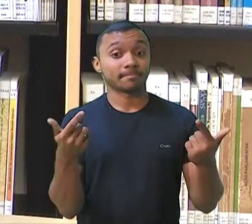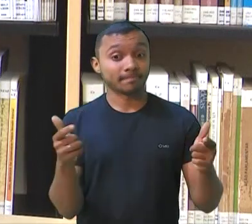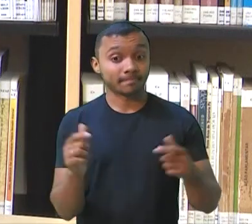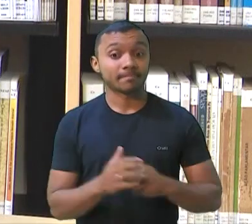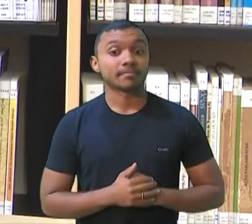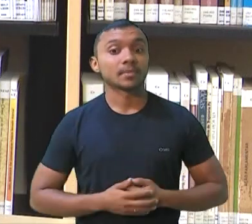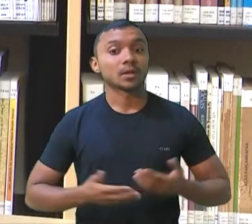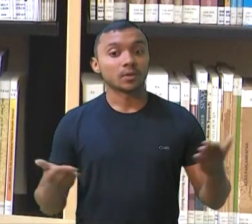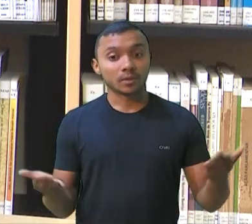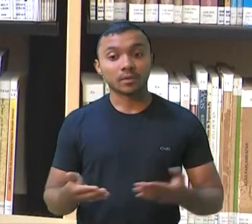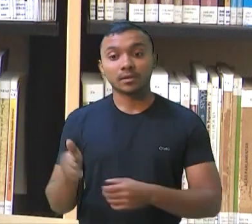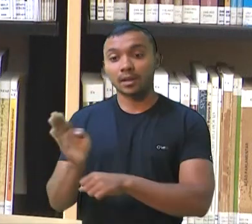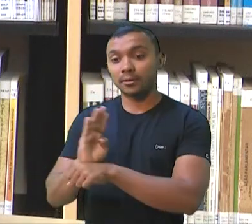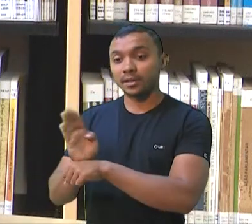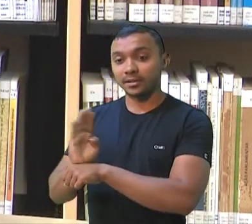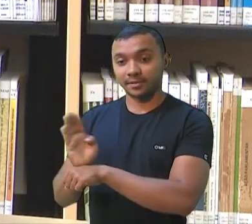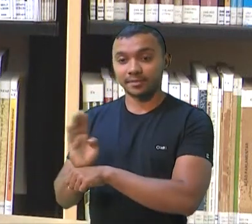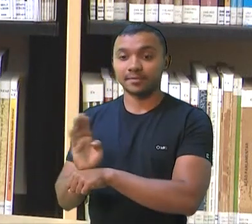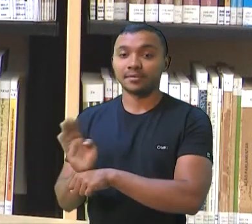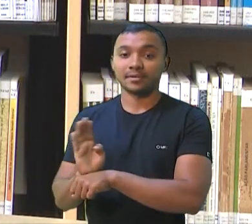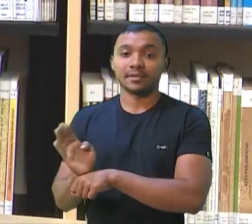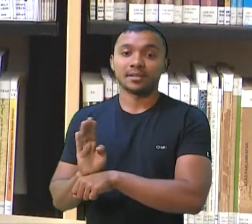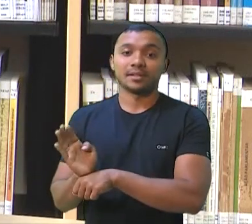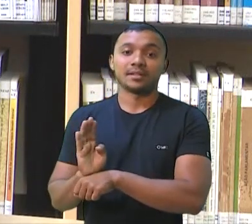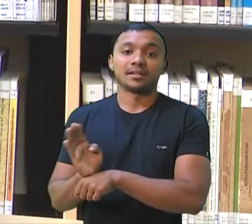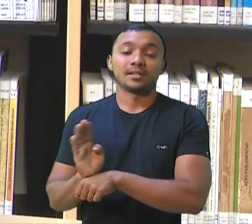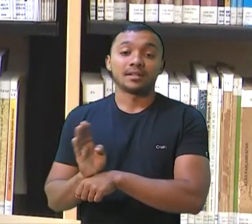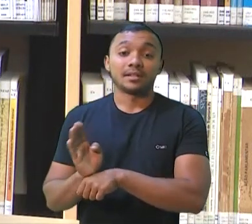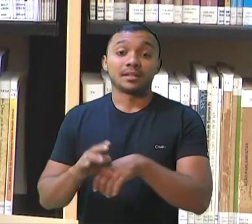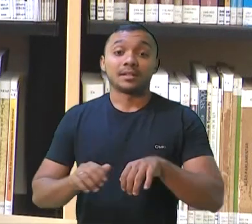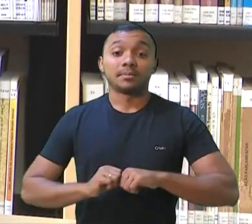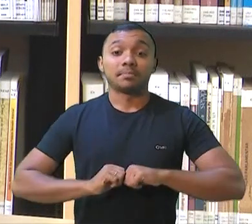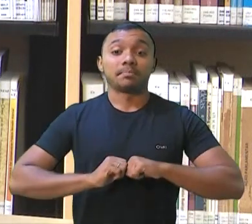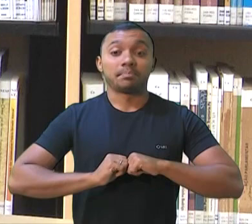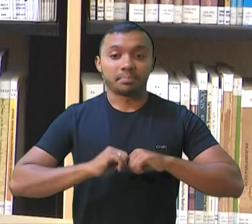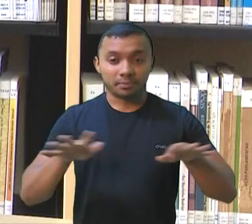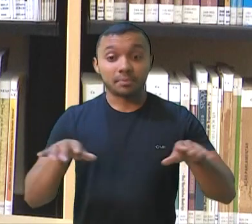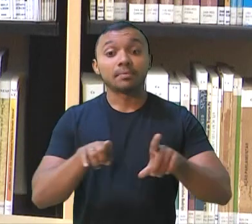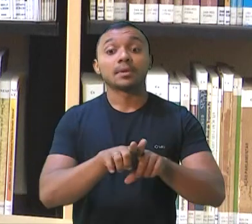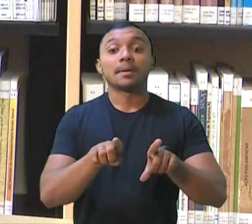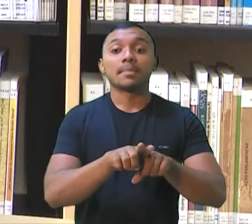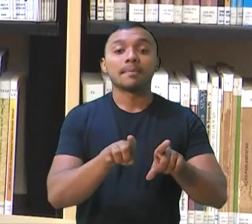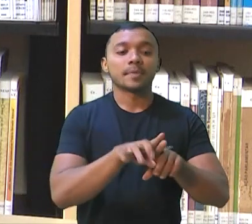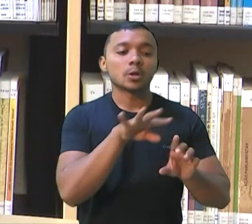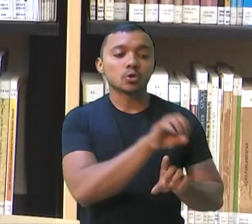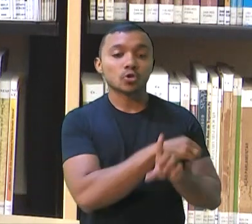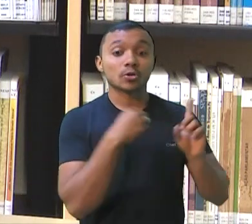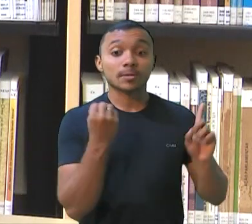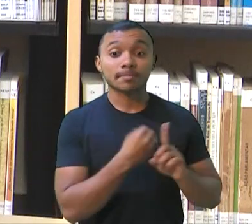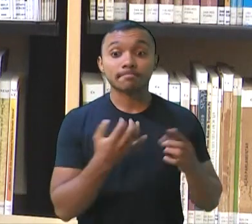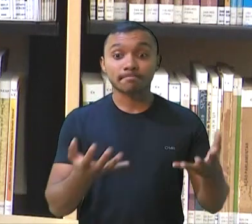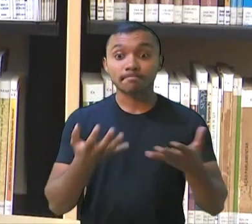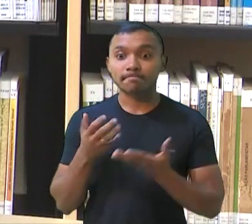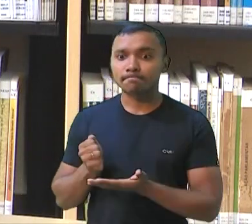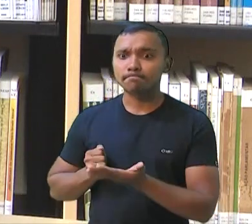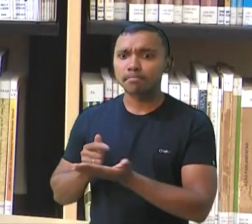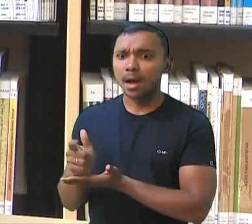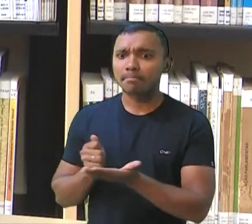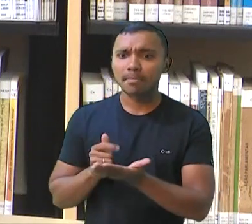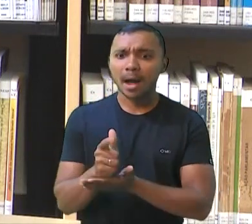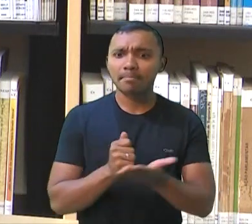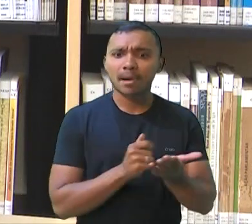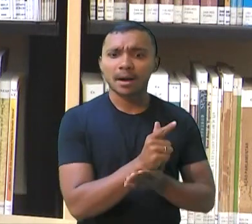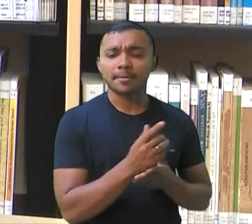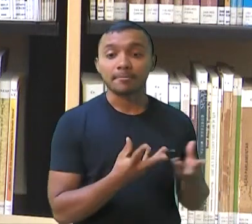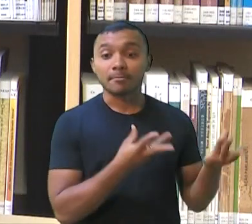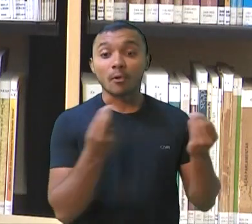com os filmes e com a abordagem, como é que se chama, da sociedade de consumo, atualmente consumindo muita coisa de